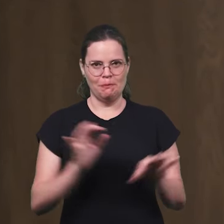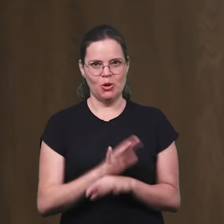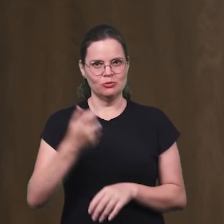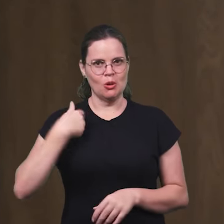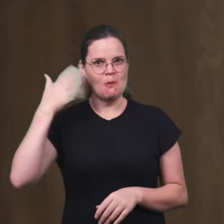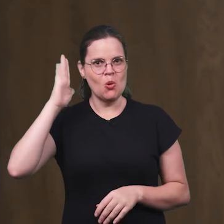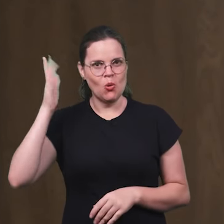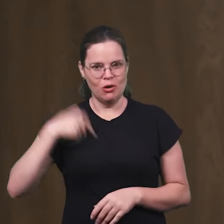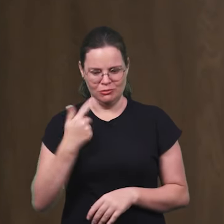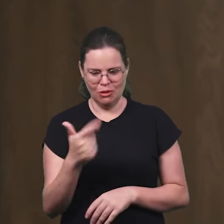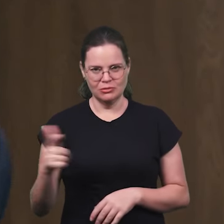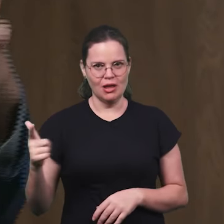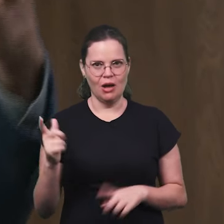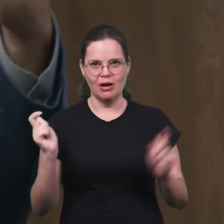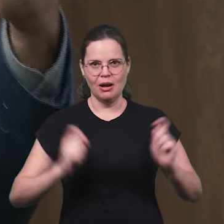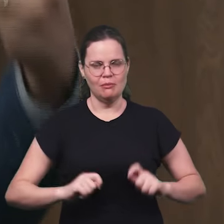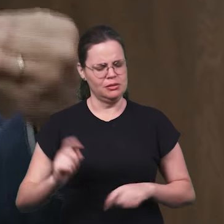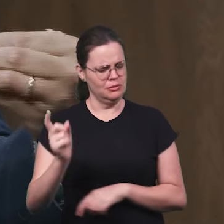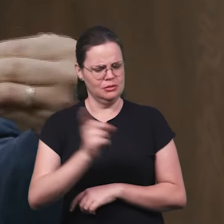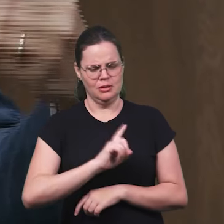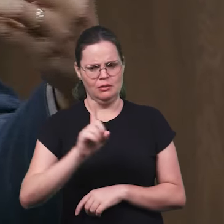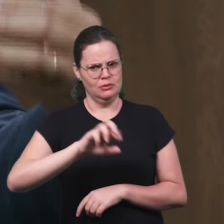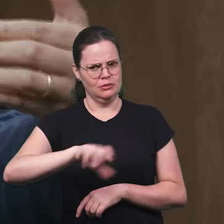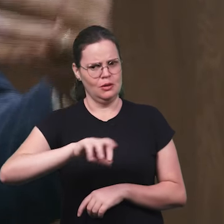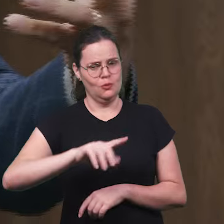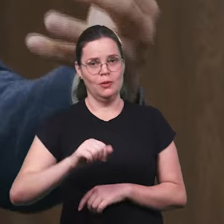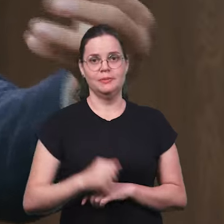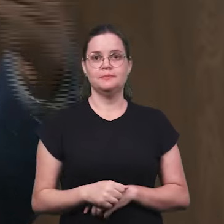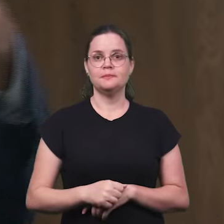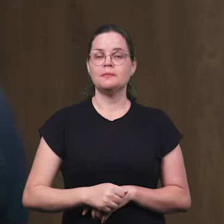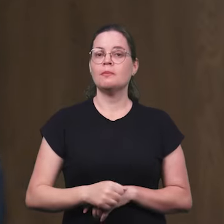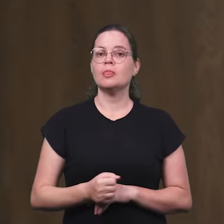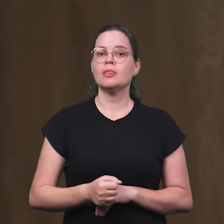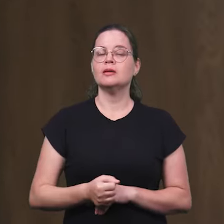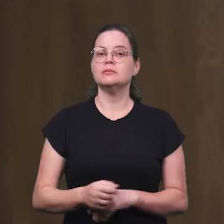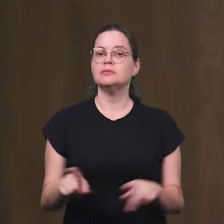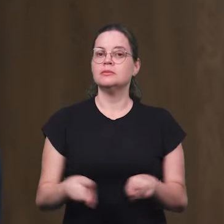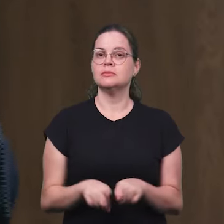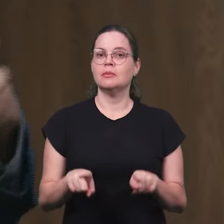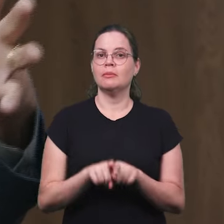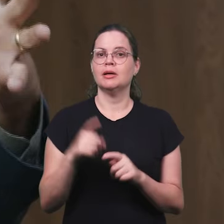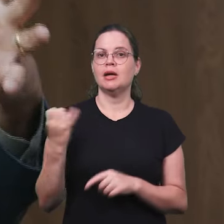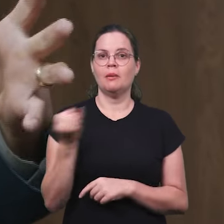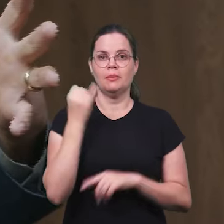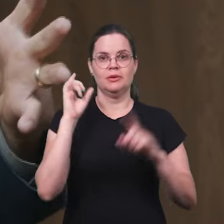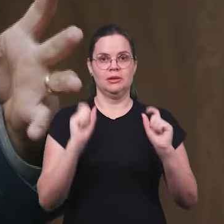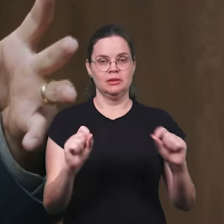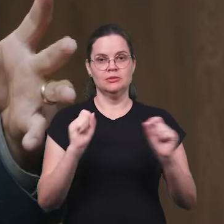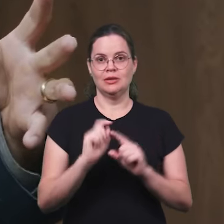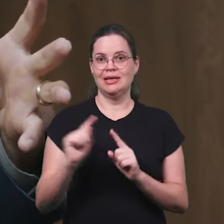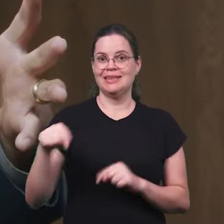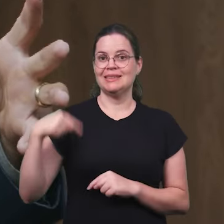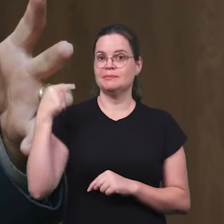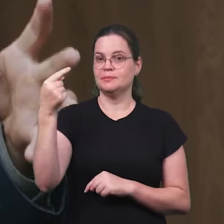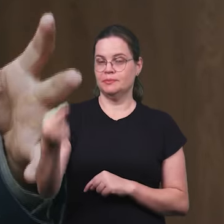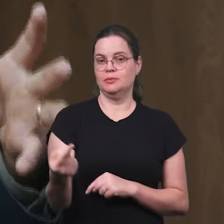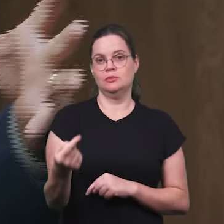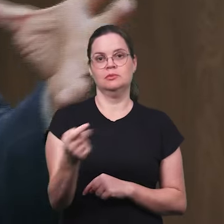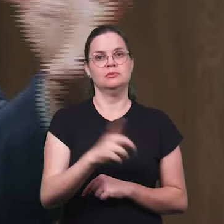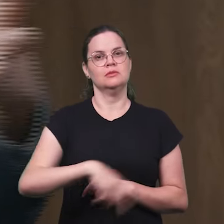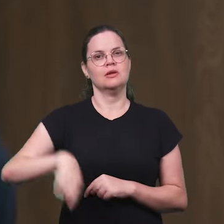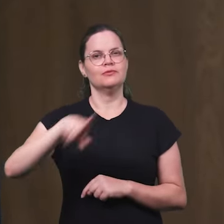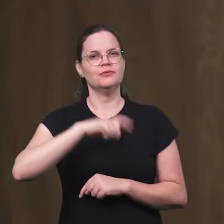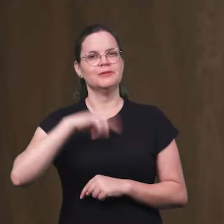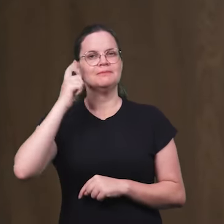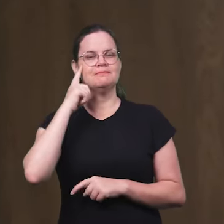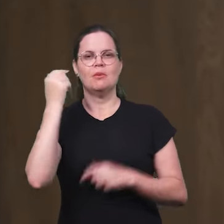tudo bem? E assim, é importante que depois de uma situação como essa, você faça uma análise bem completa, né? Fala assim, o